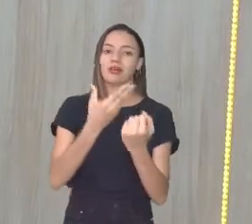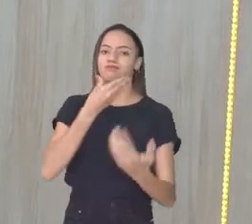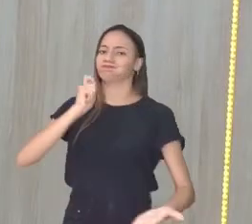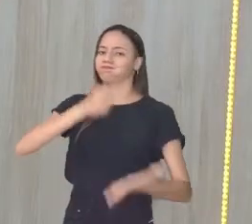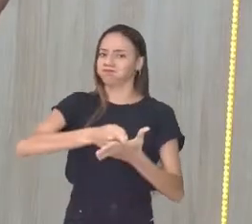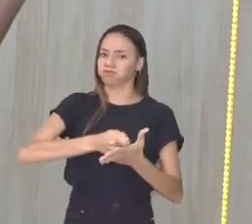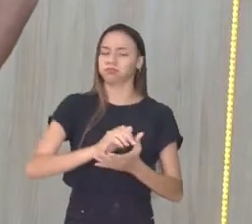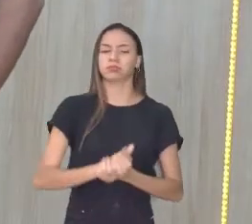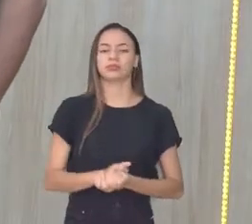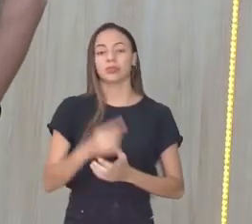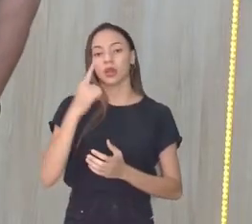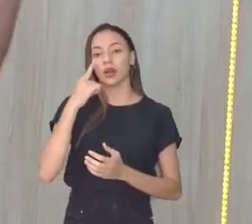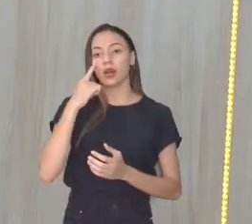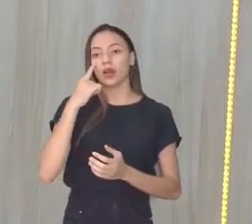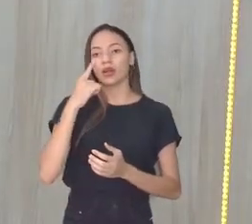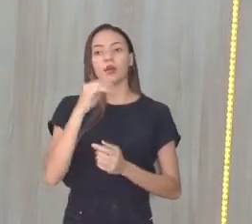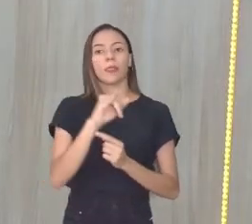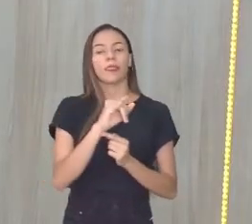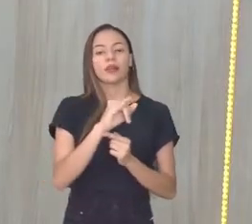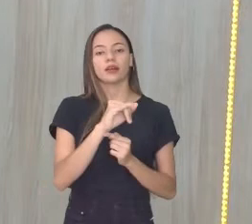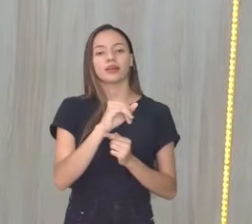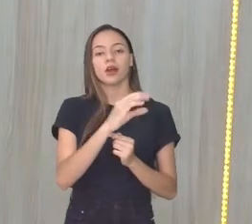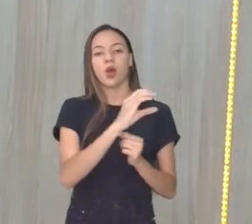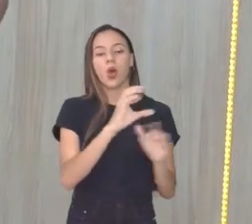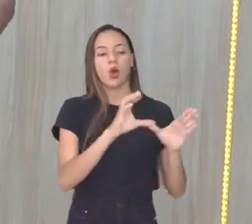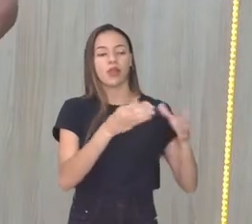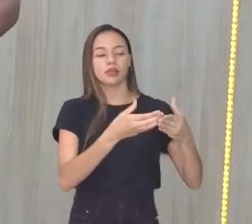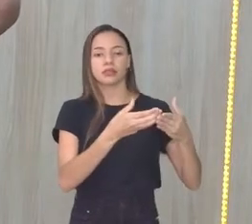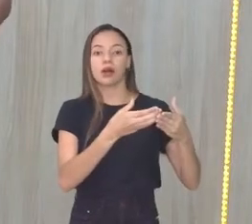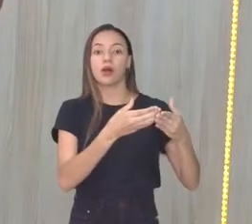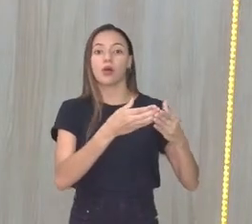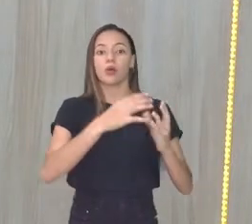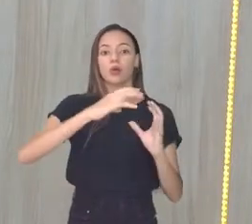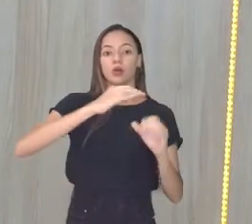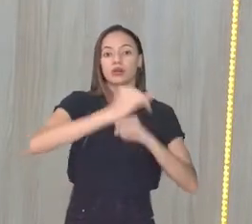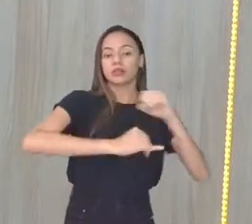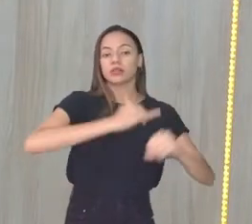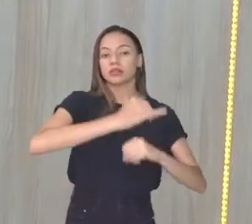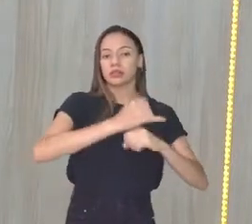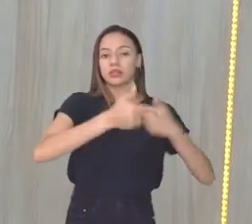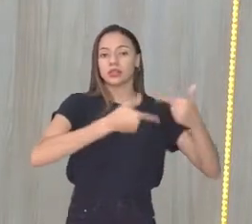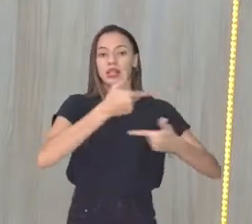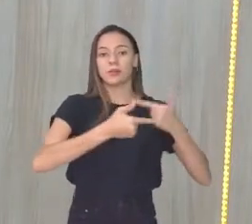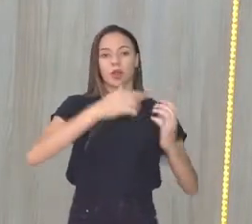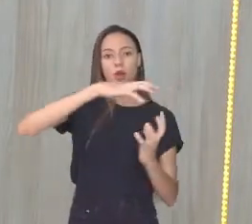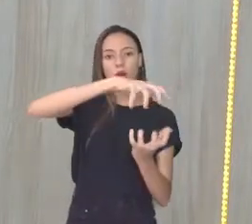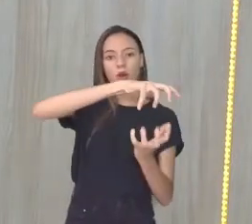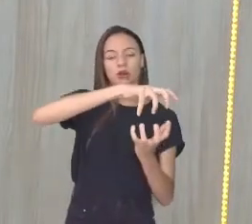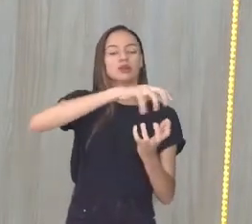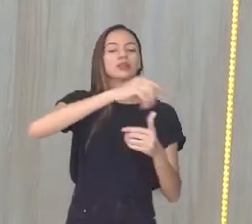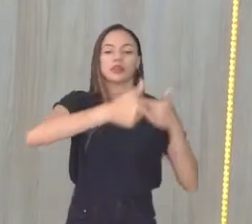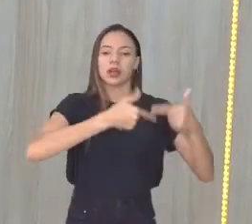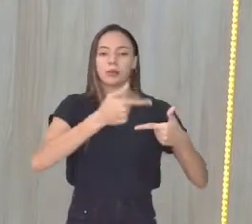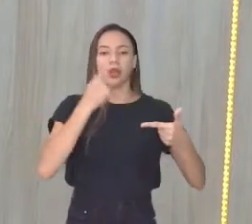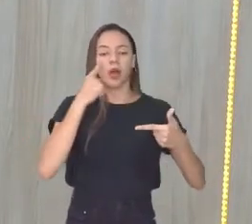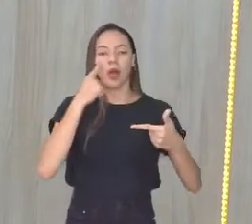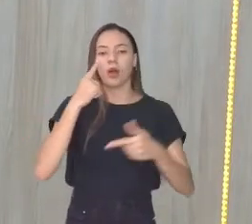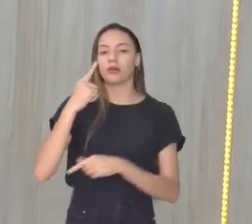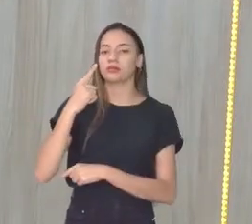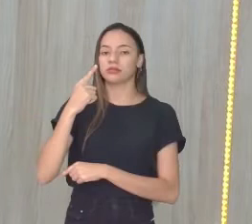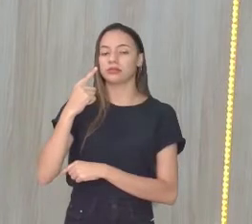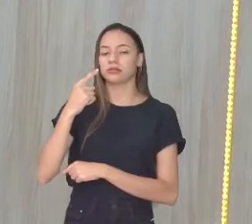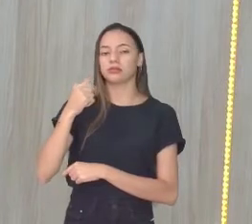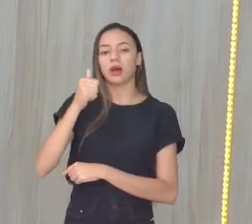é, da Organização Internacional do Trabalho, a OIT, as mulheres ainda ganham, em média,